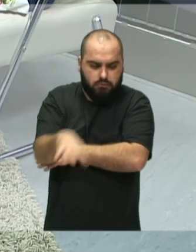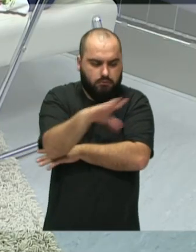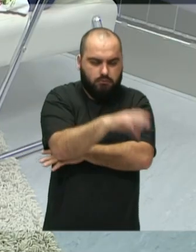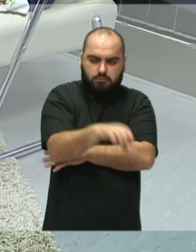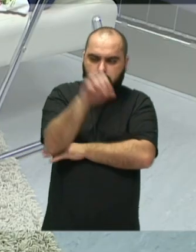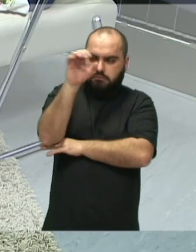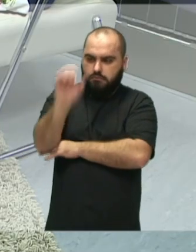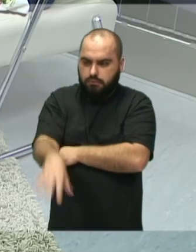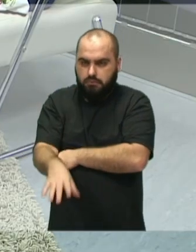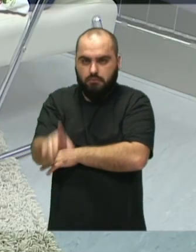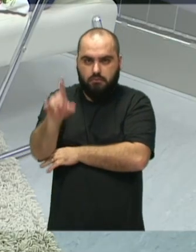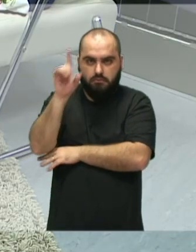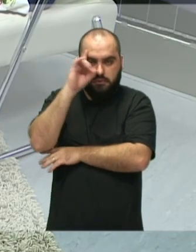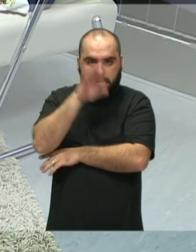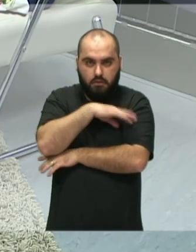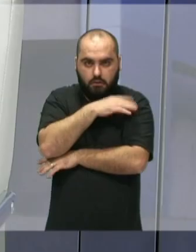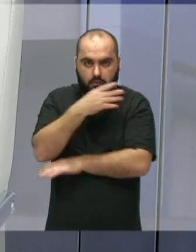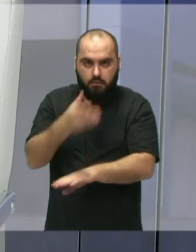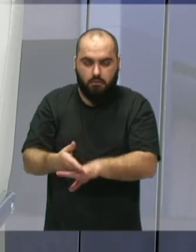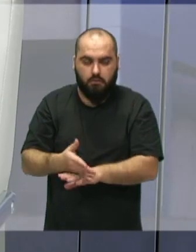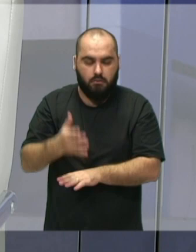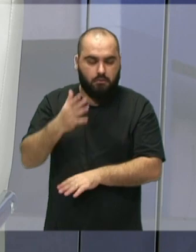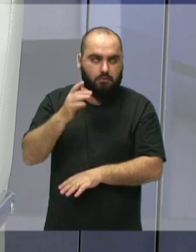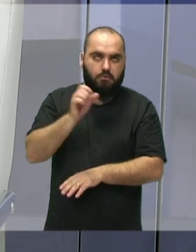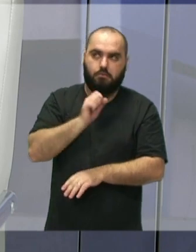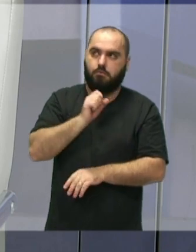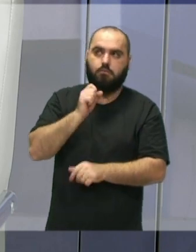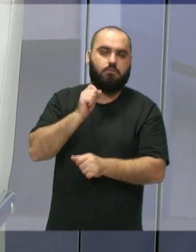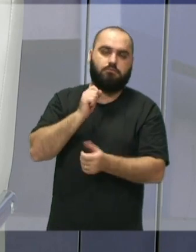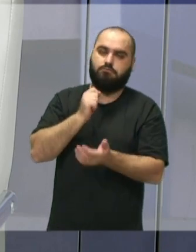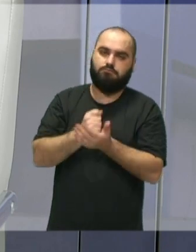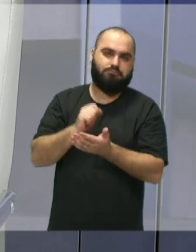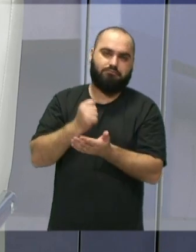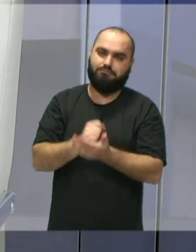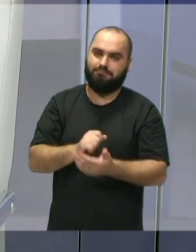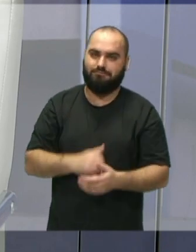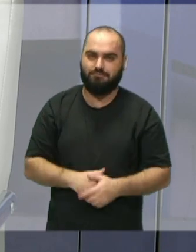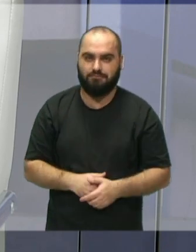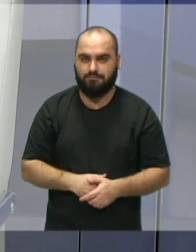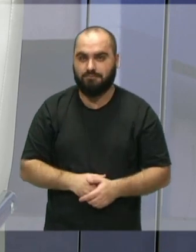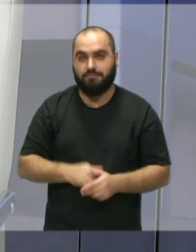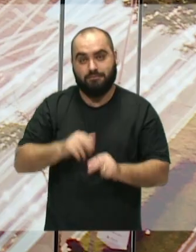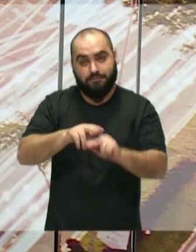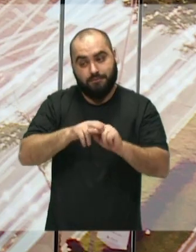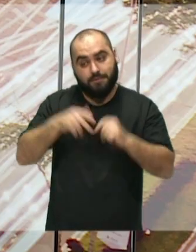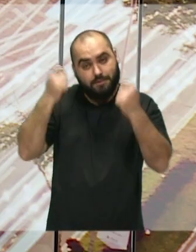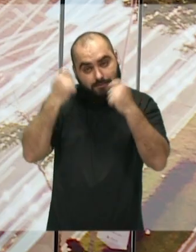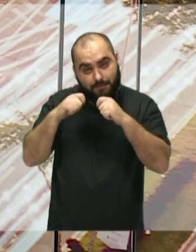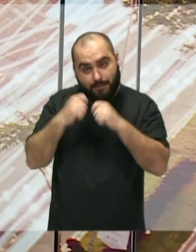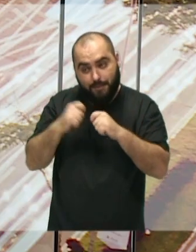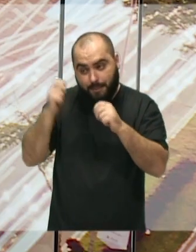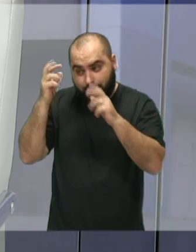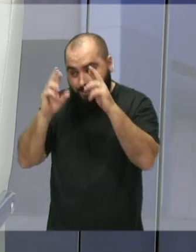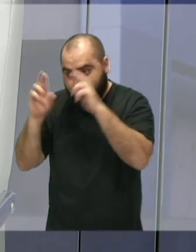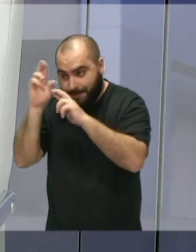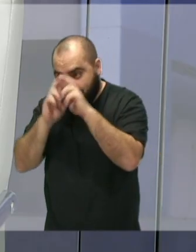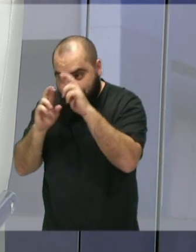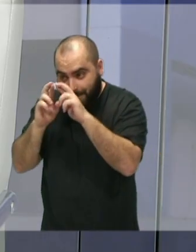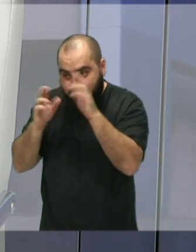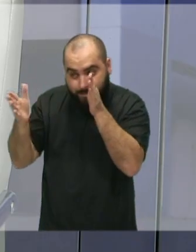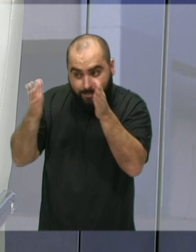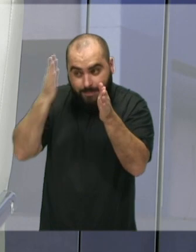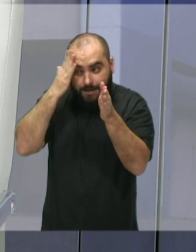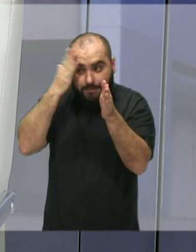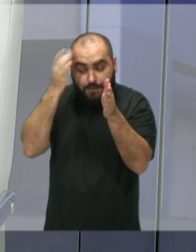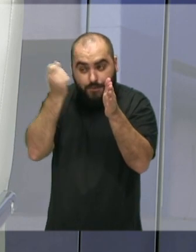horas que não dá. Então, são vários os casos assim. Só que isso tem que ter uma medição. Isso tem que ter uma fiscalização.